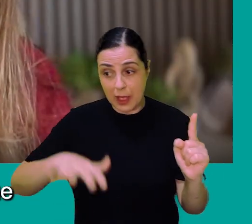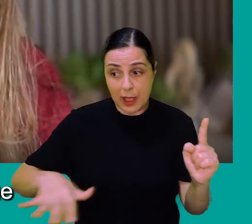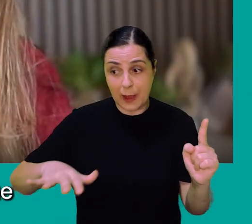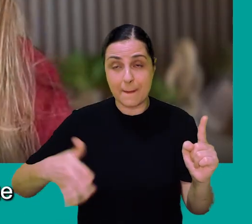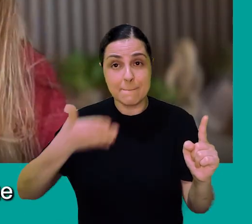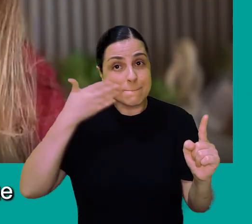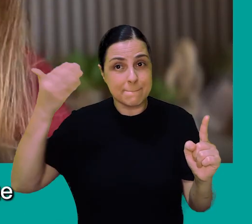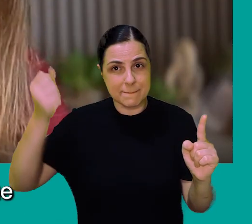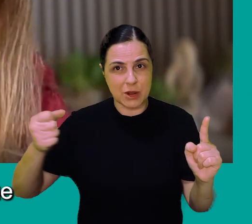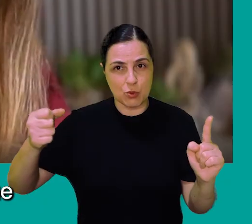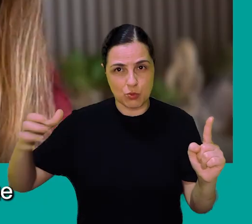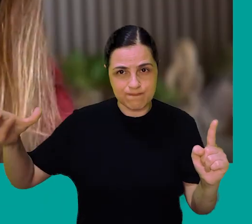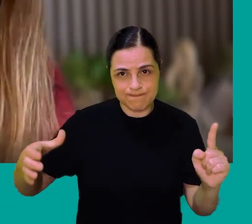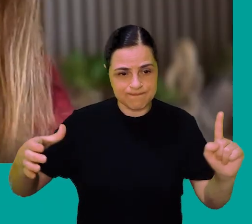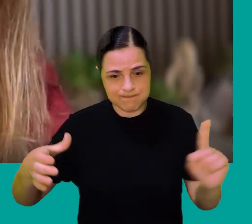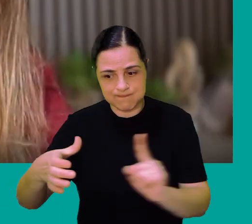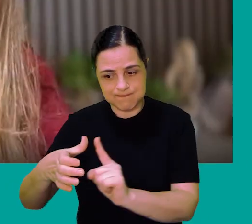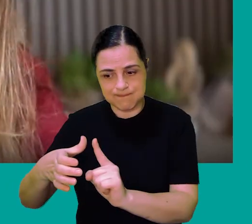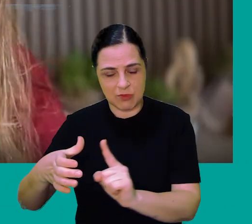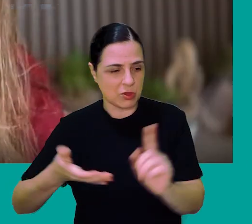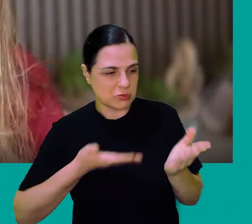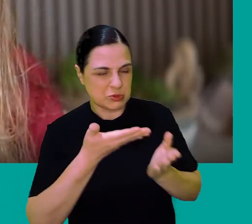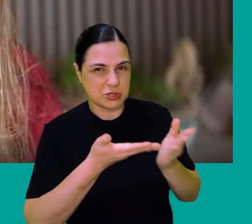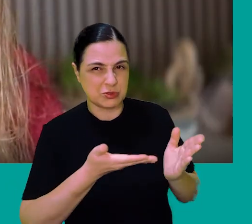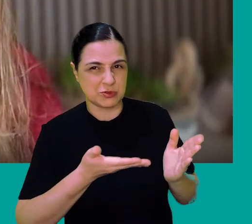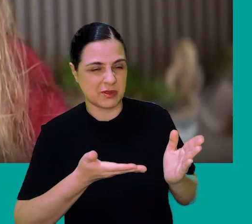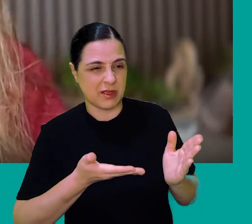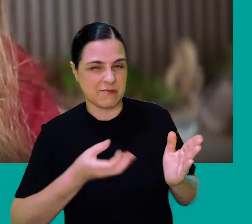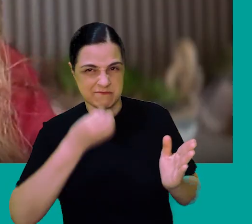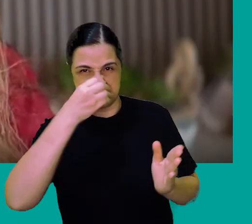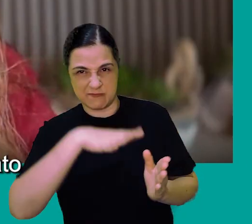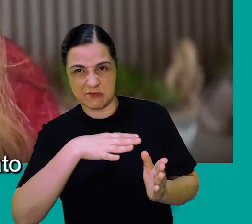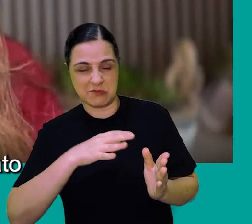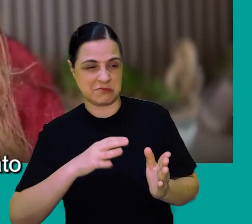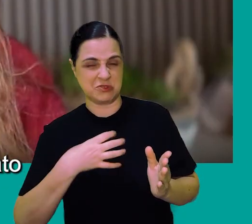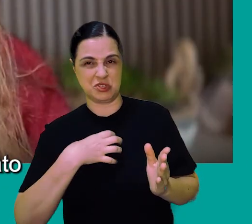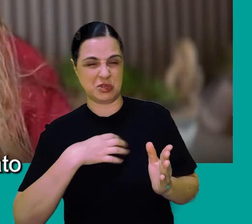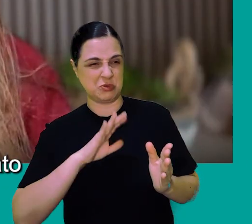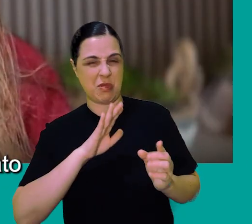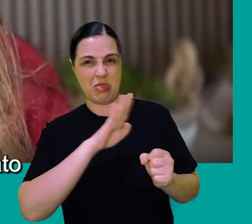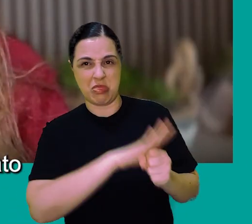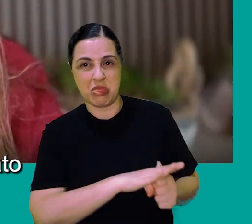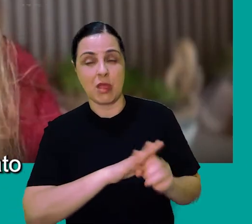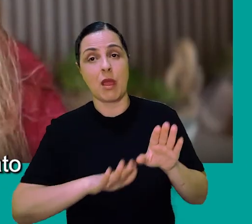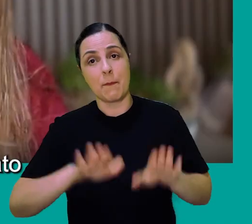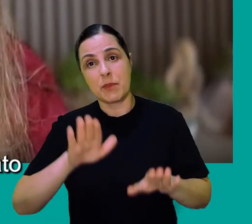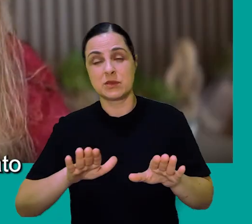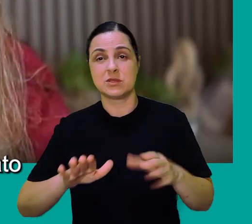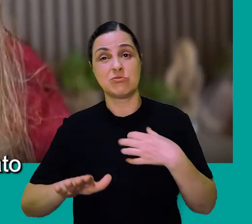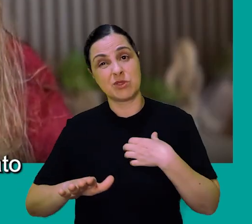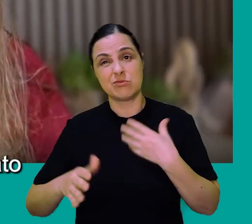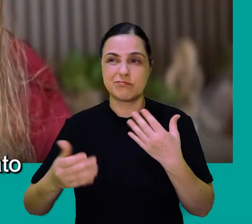majoritariamente brancos, mas que dentro dos grupos minoritários se repetia mais ou menos esse mesmo formato em